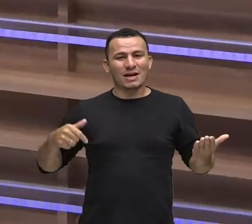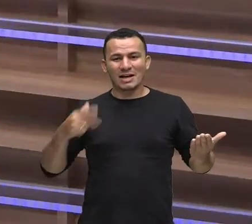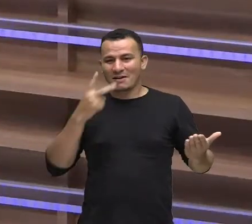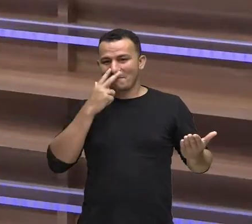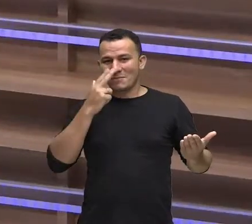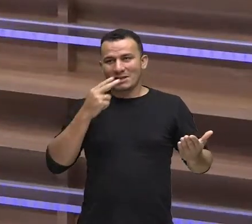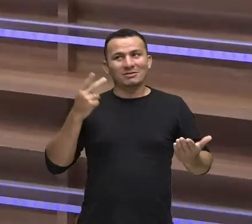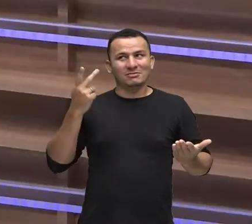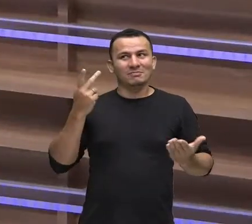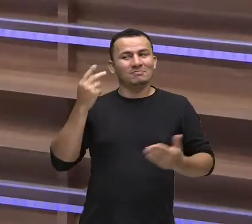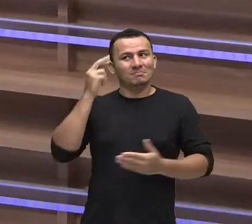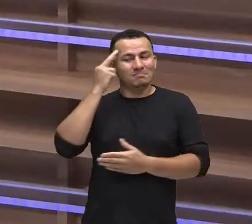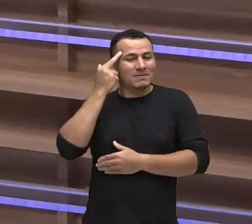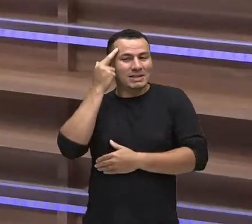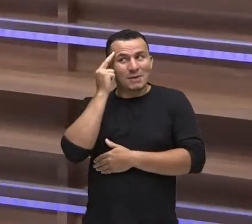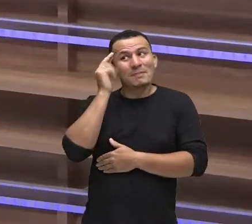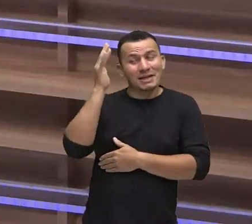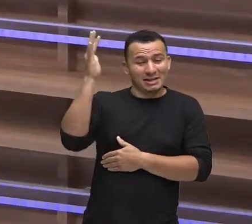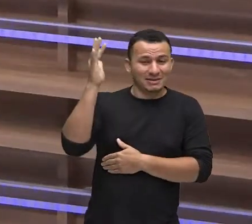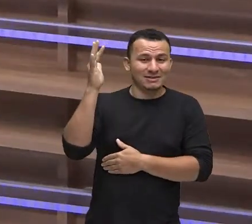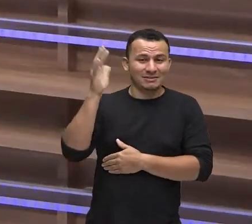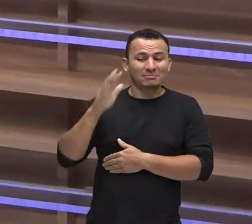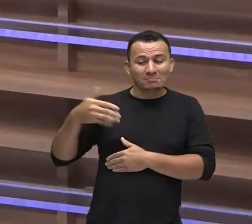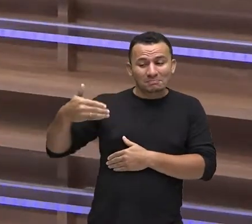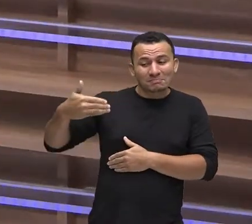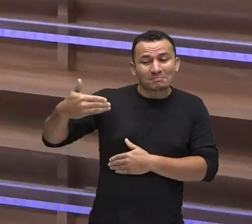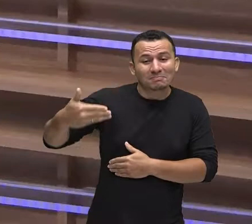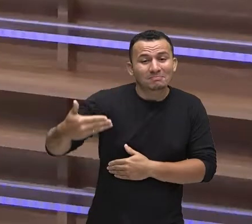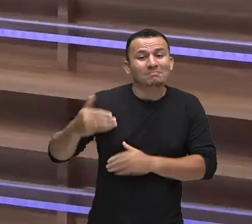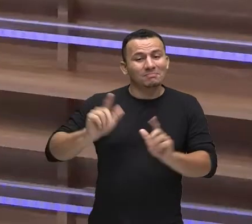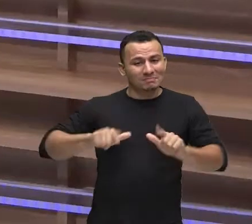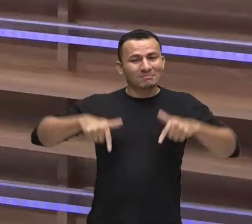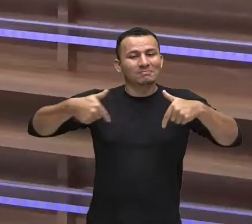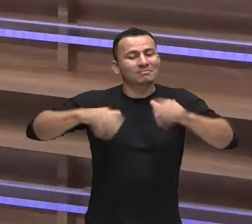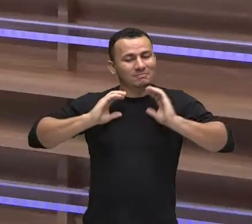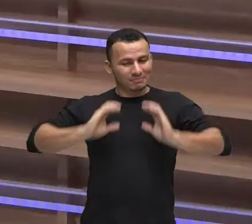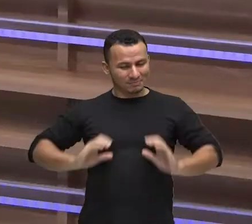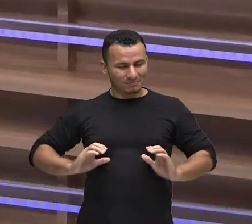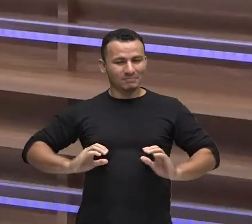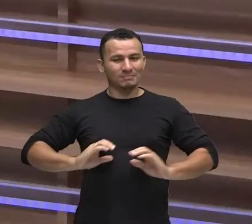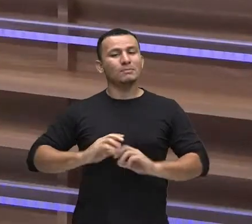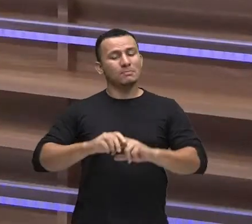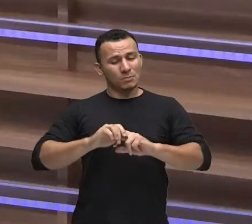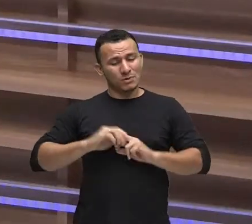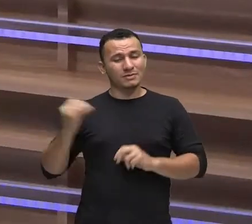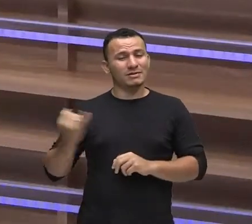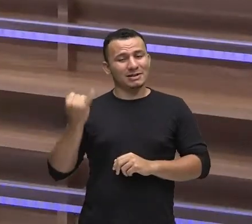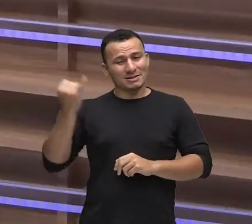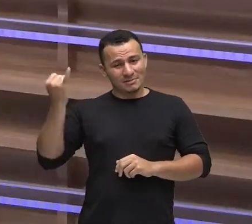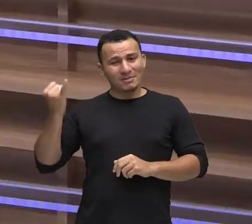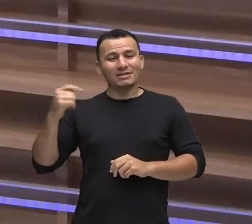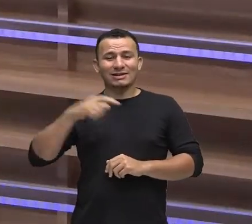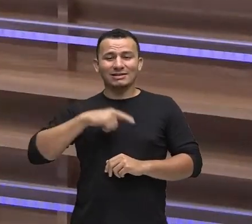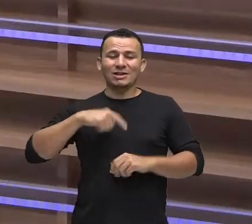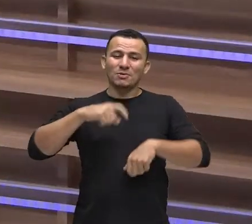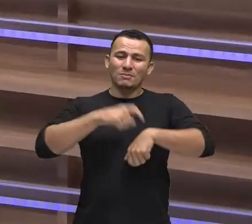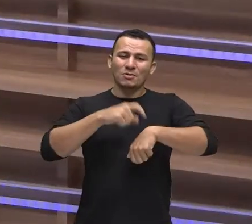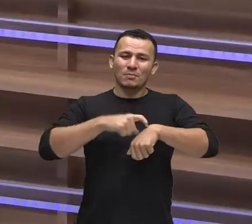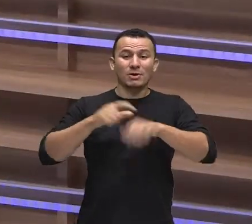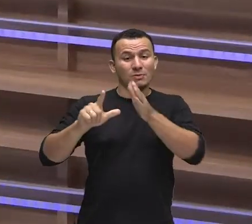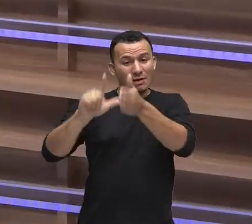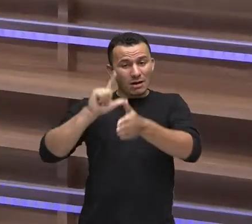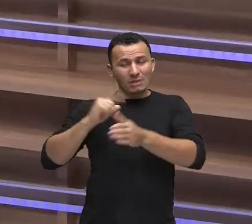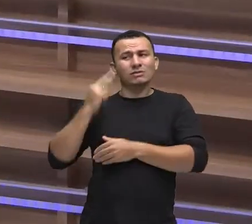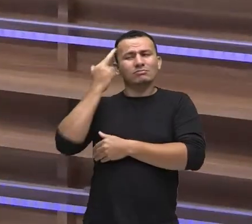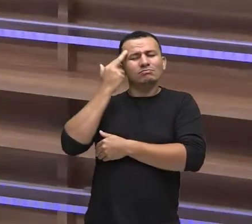gatilho, como falou você, do que pode acontecer a partir das minhas ações, das minhas atitudes. Por isso que é muito importante ter esse momento de